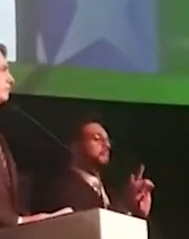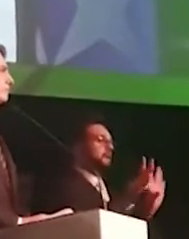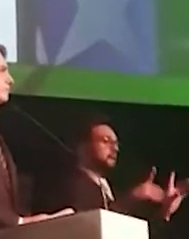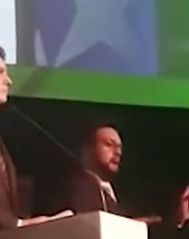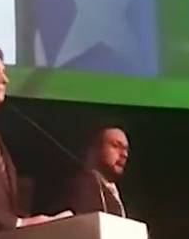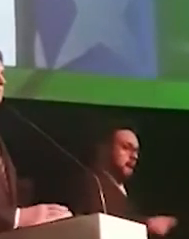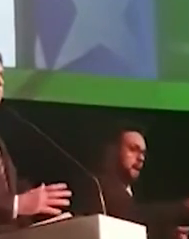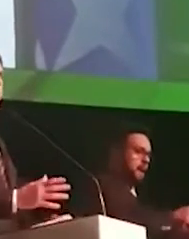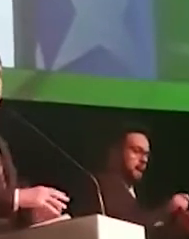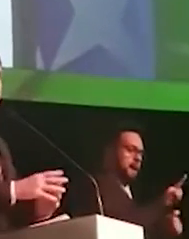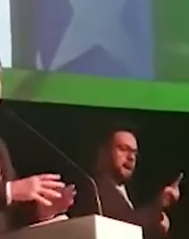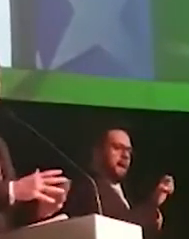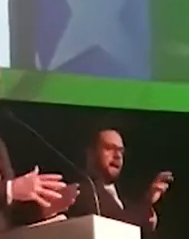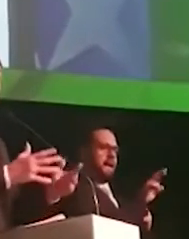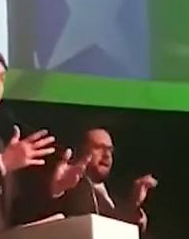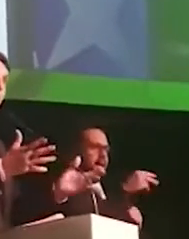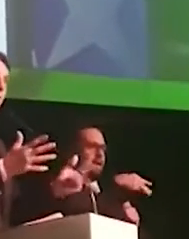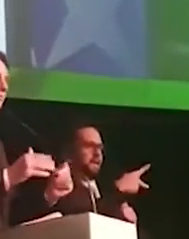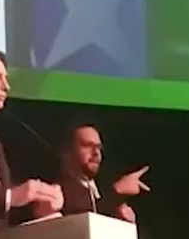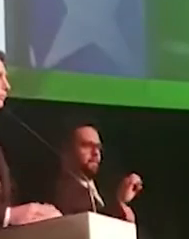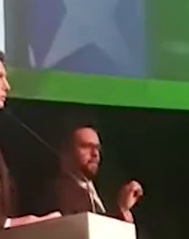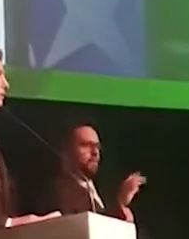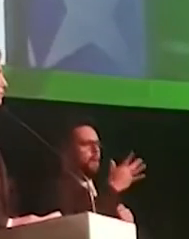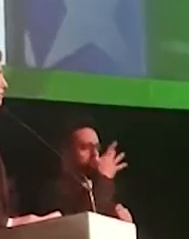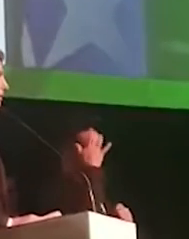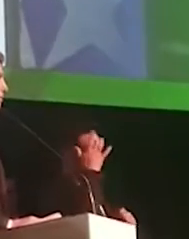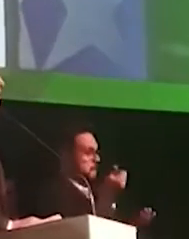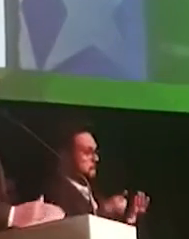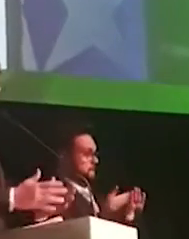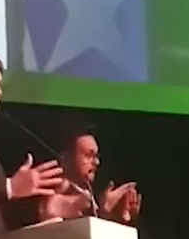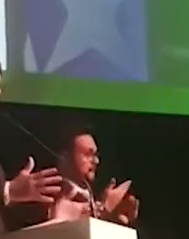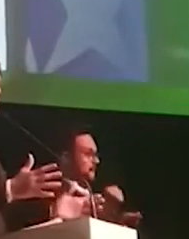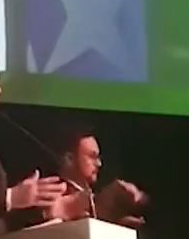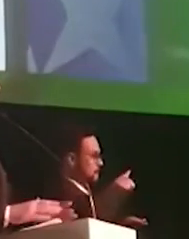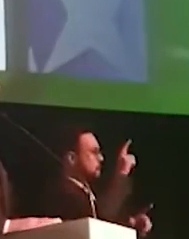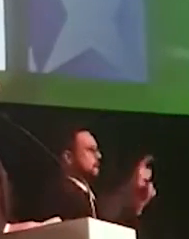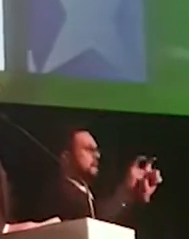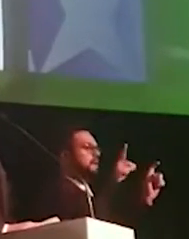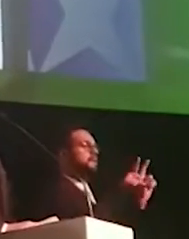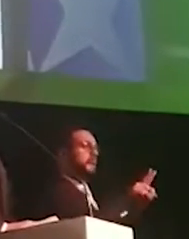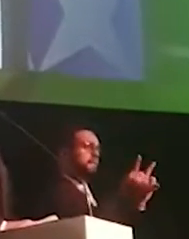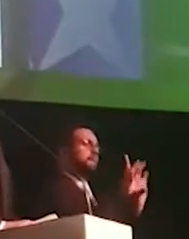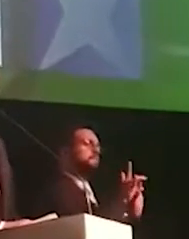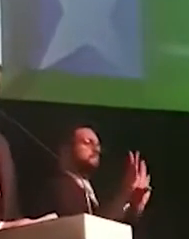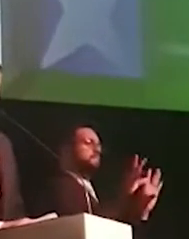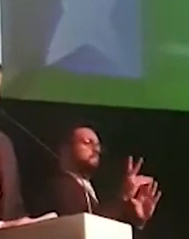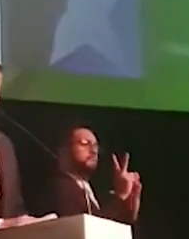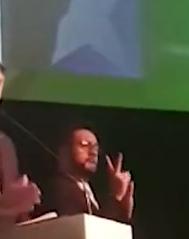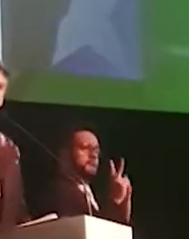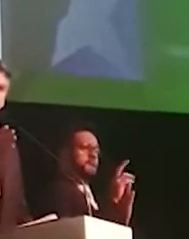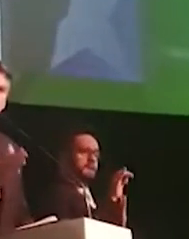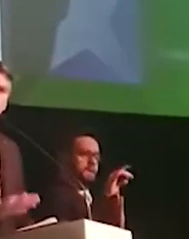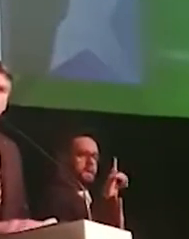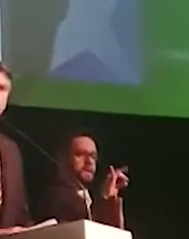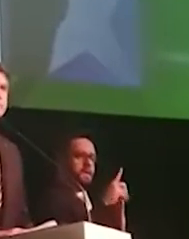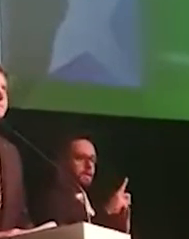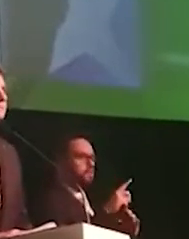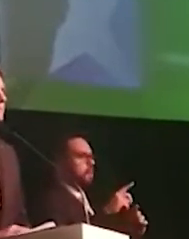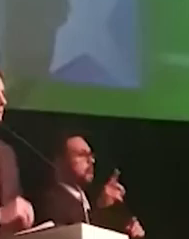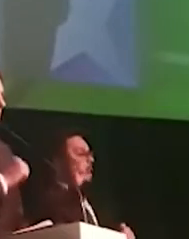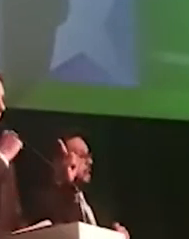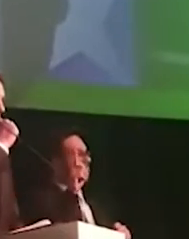região para os brancos, como dizem os índios, e para os índios, para o bem dele.